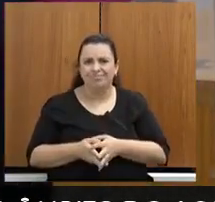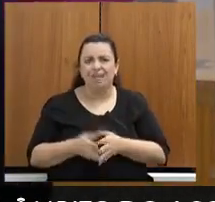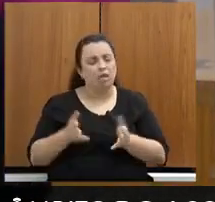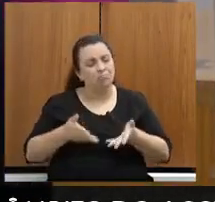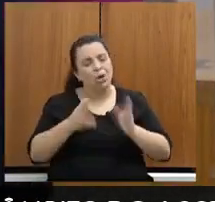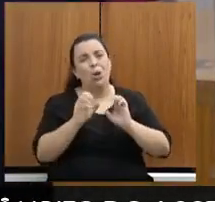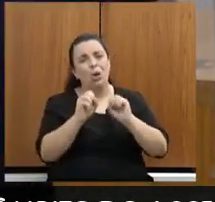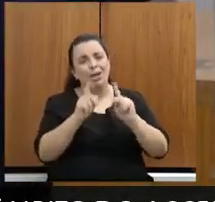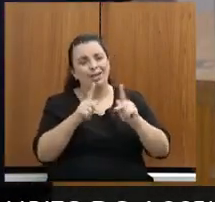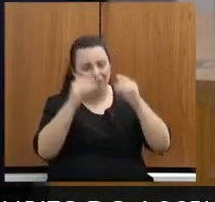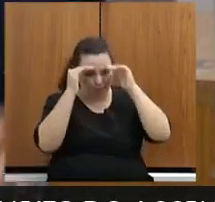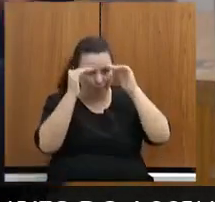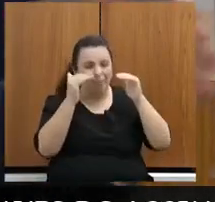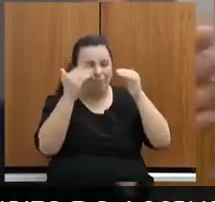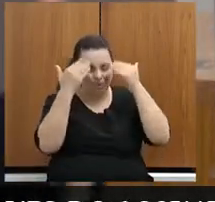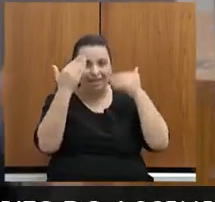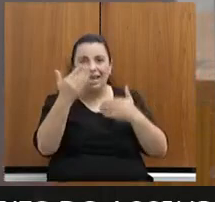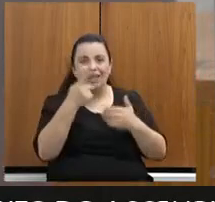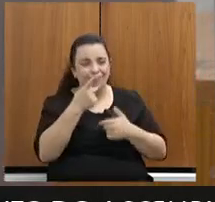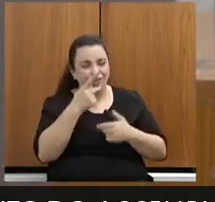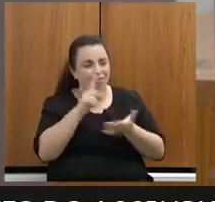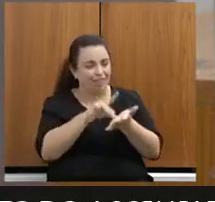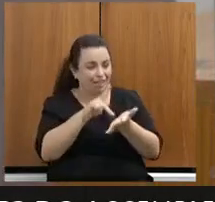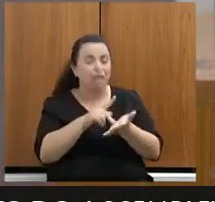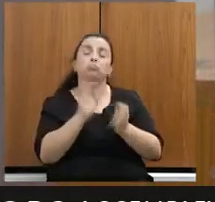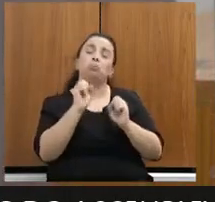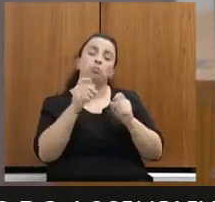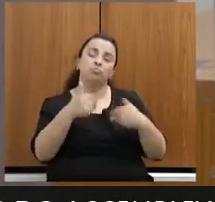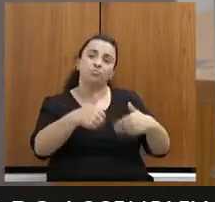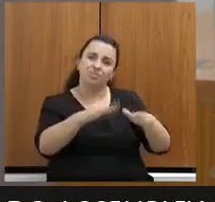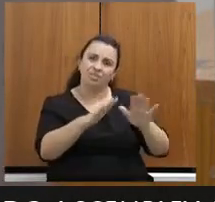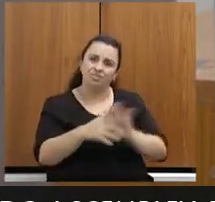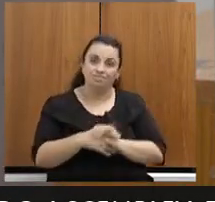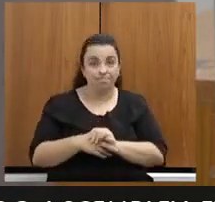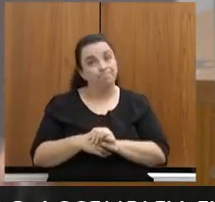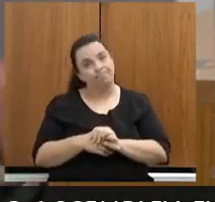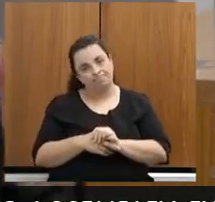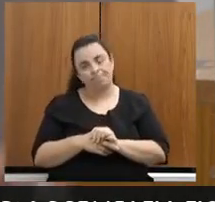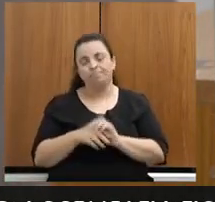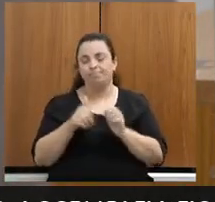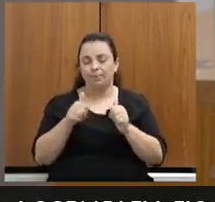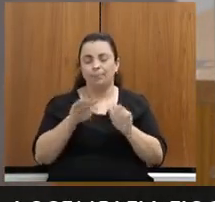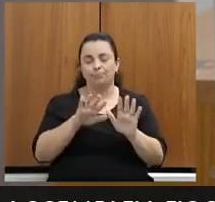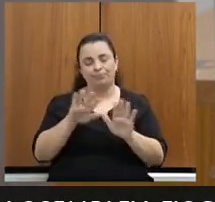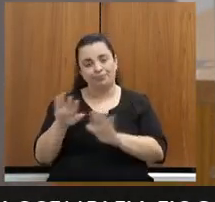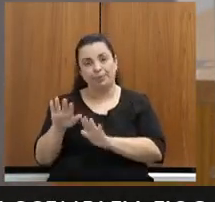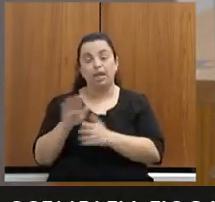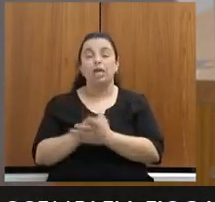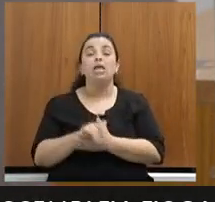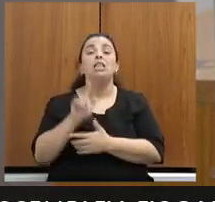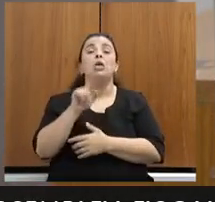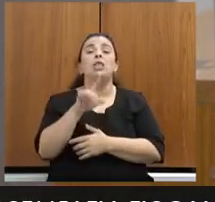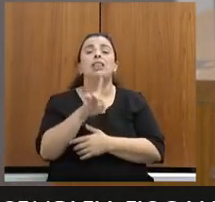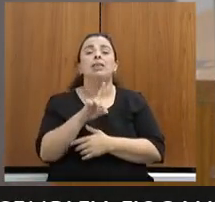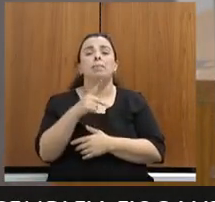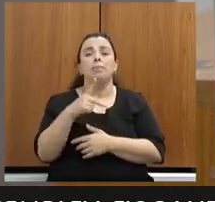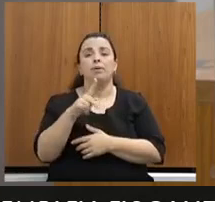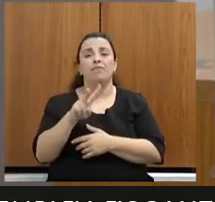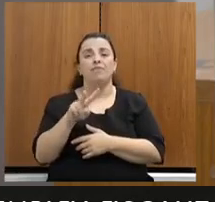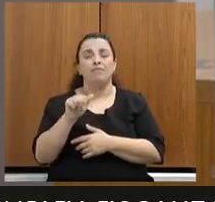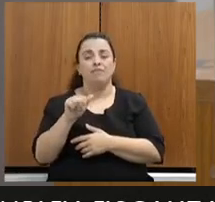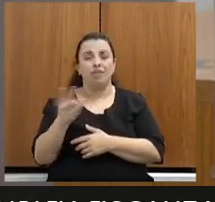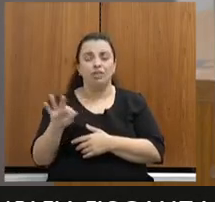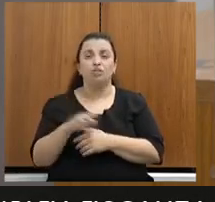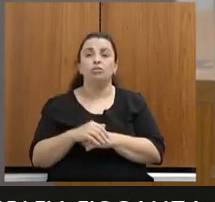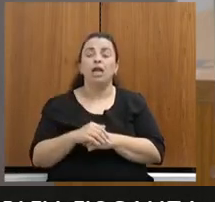aí do DPVAT Tirando esse breve comentário o Doutor Jean do